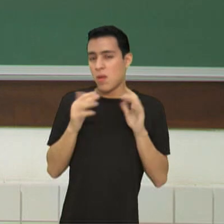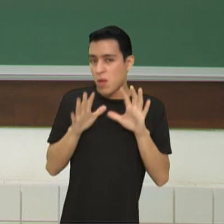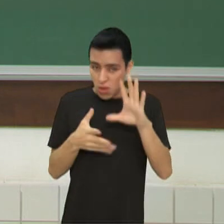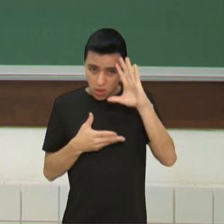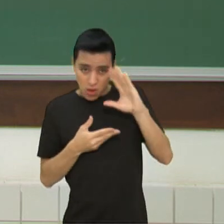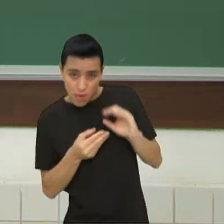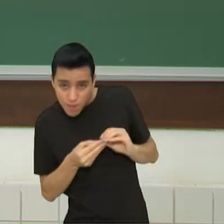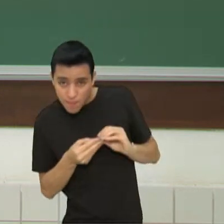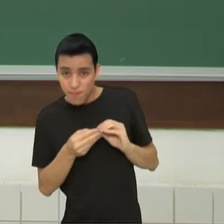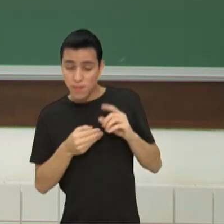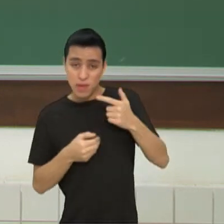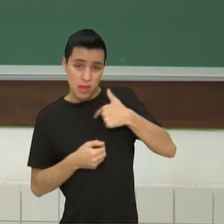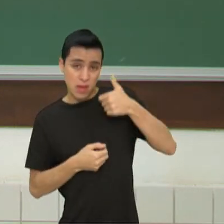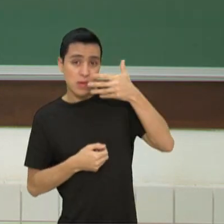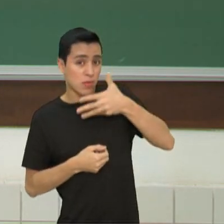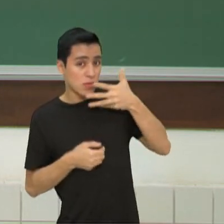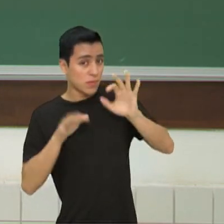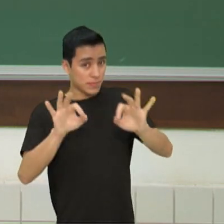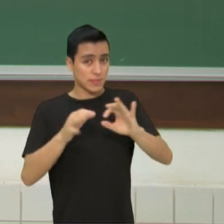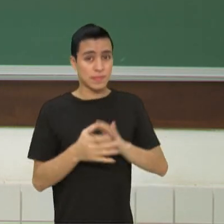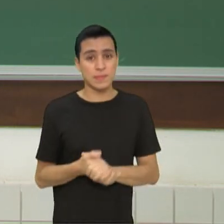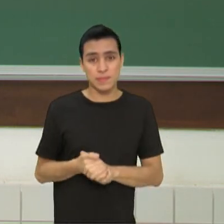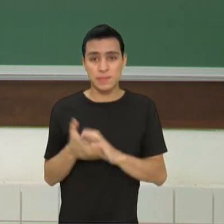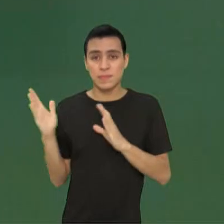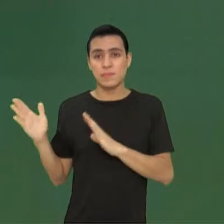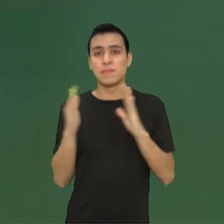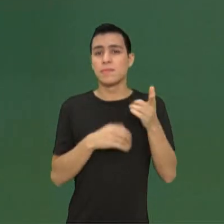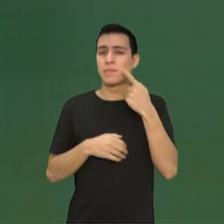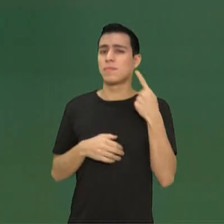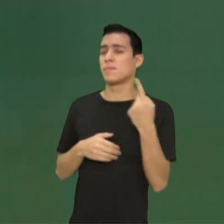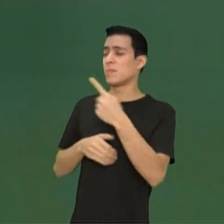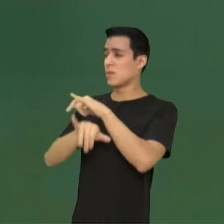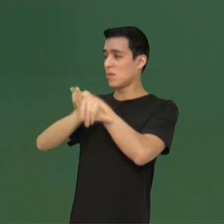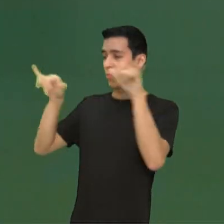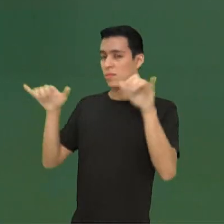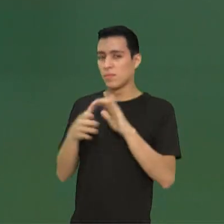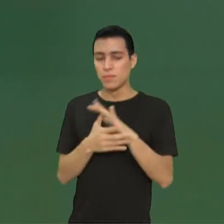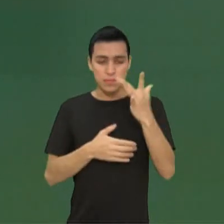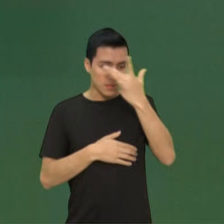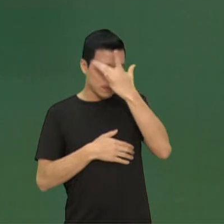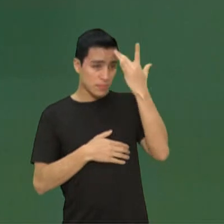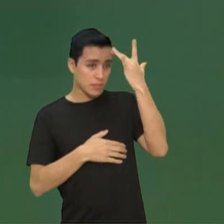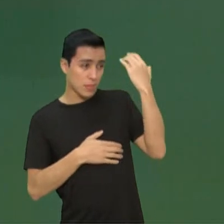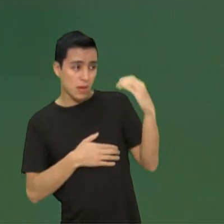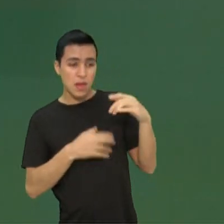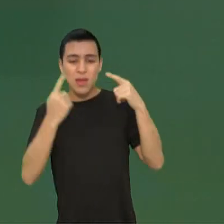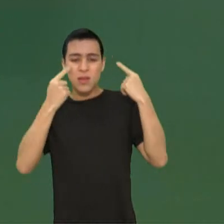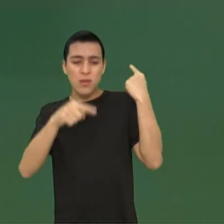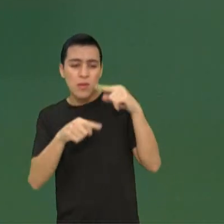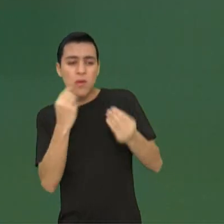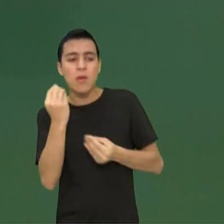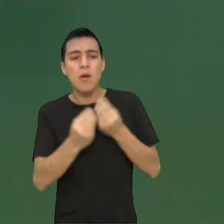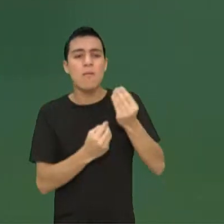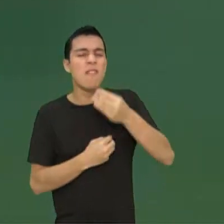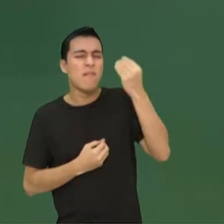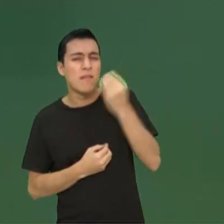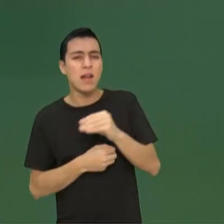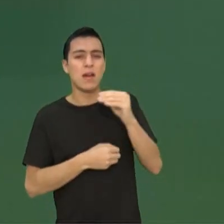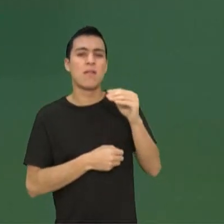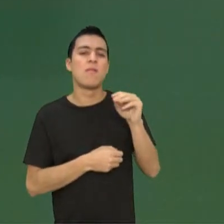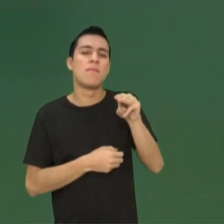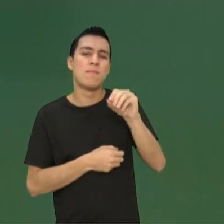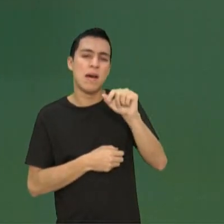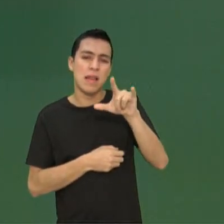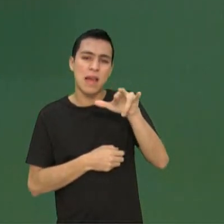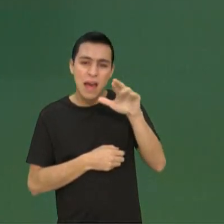interpretação correta da fala do professor. Chega aqui para a notícia. Cientistas descobrem ponto fraco do parasita da malária.